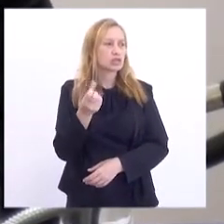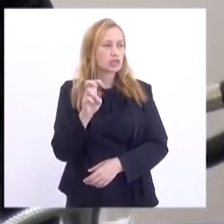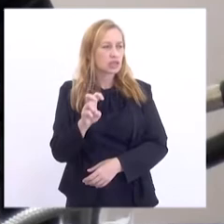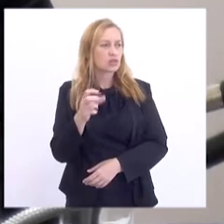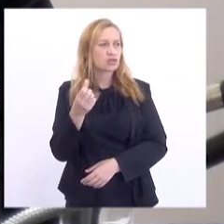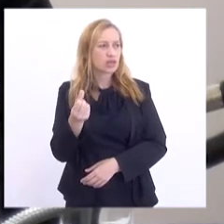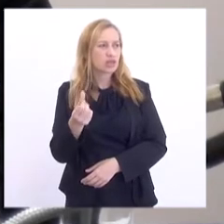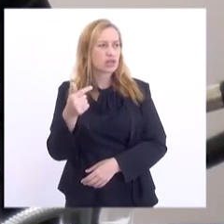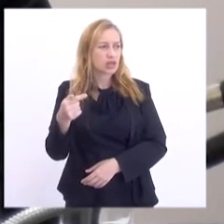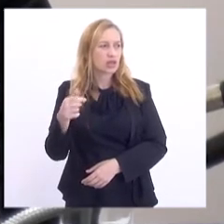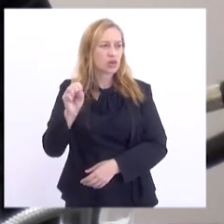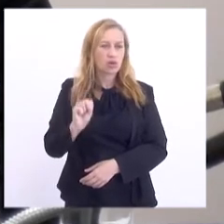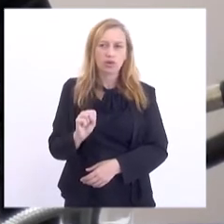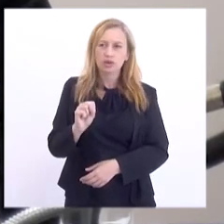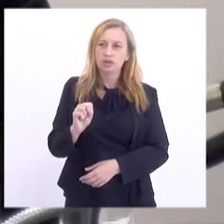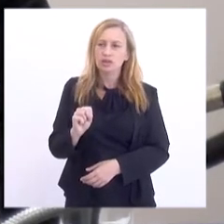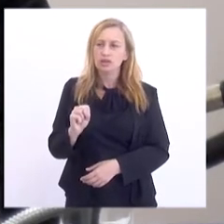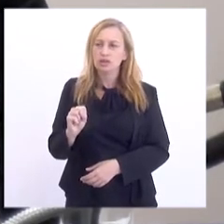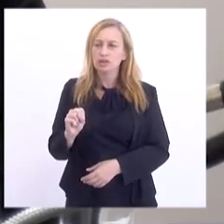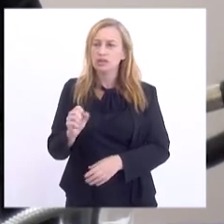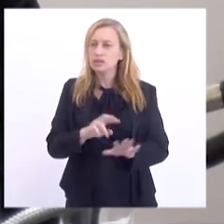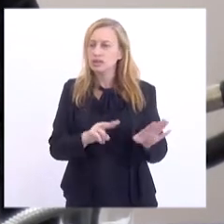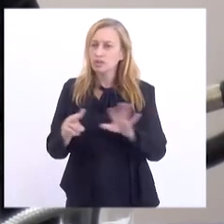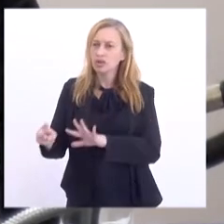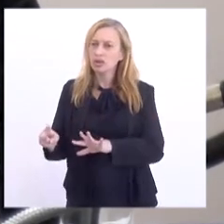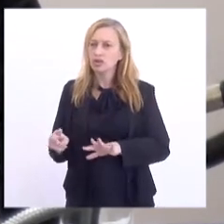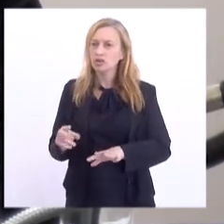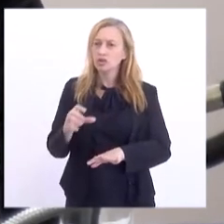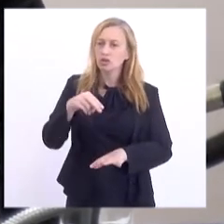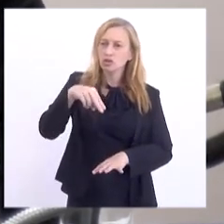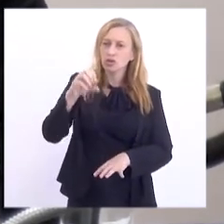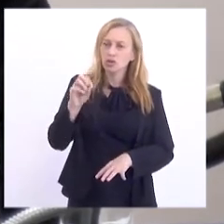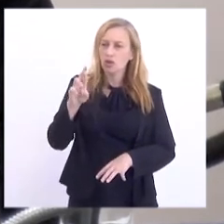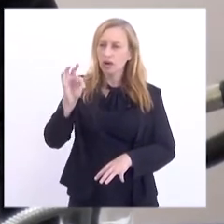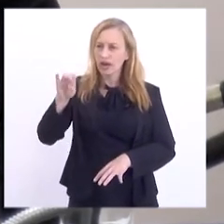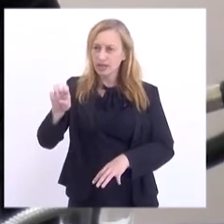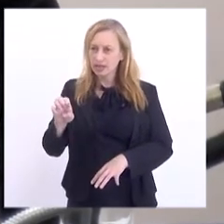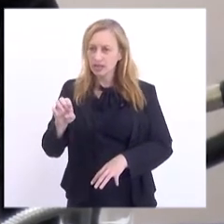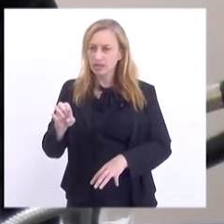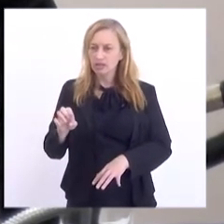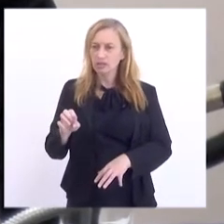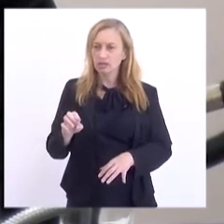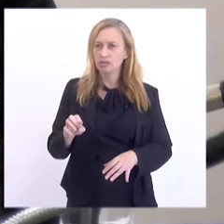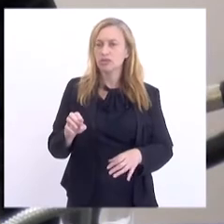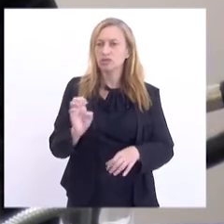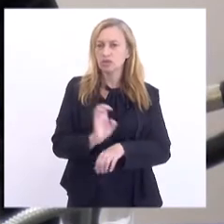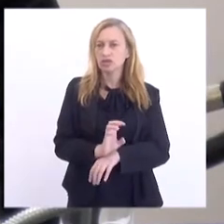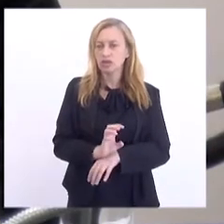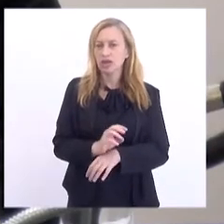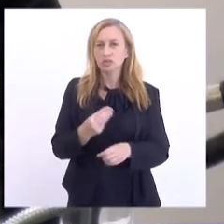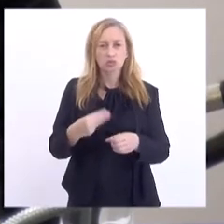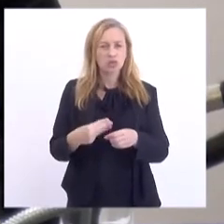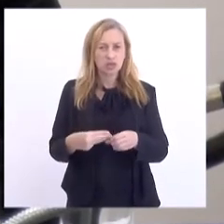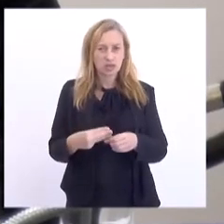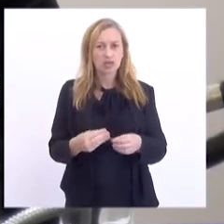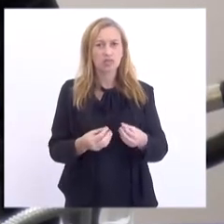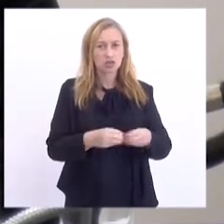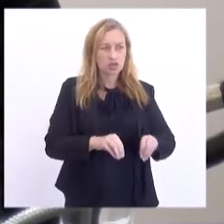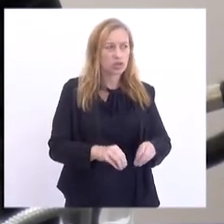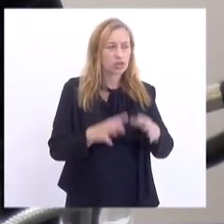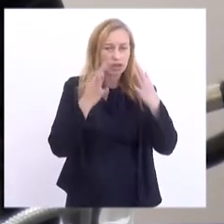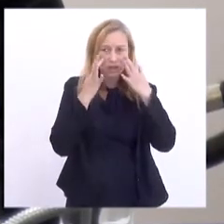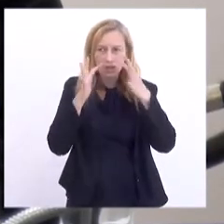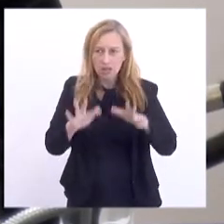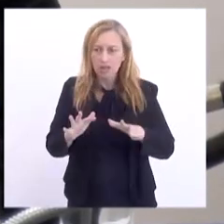oito semanas o Noroeste do Estado não é vários municípios muito eu adoro que é para jardins de Petrópolis chamou muito a nossa